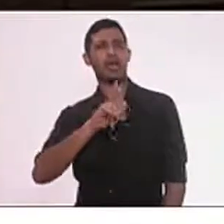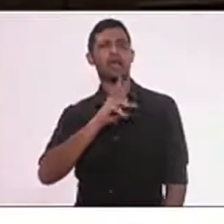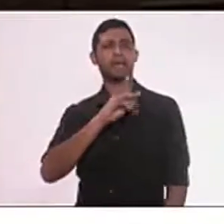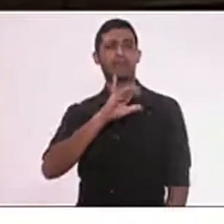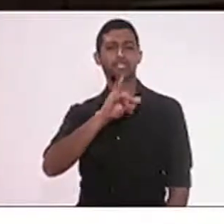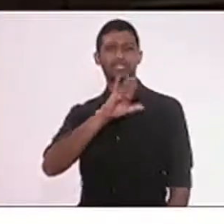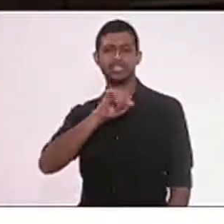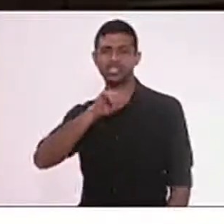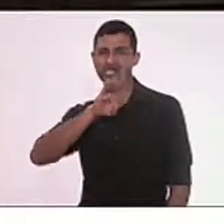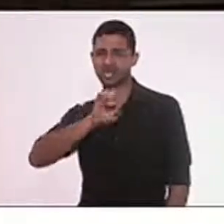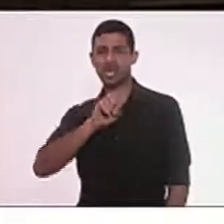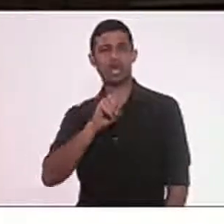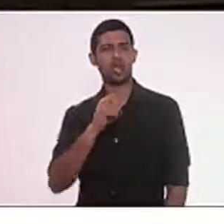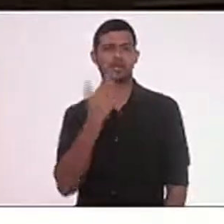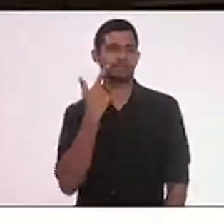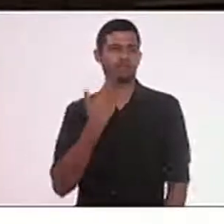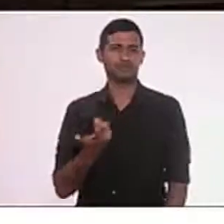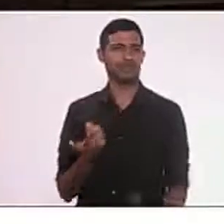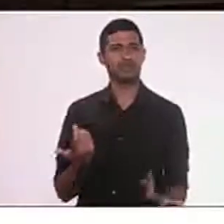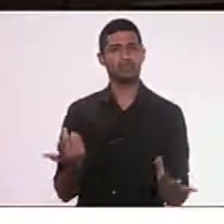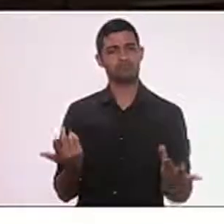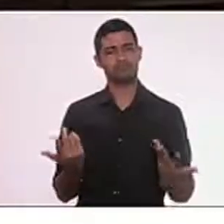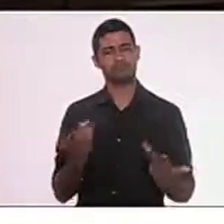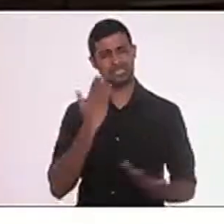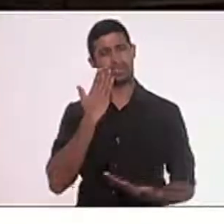era absolutamente nenhuma imprecisão.